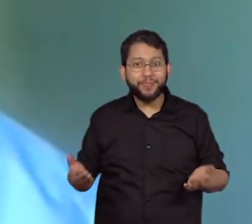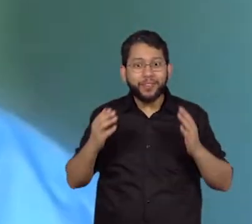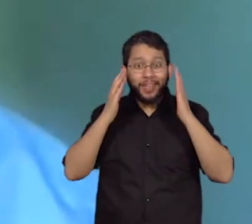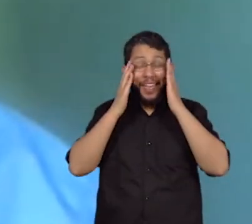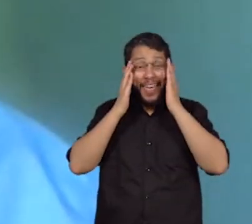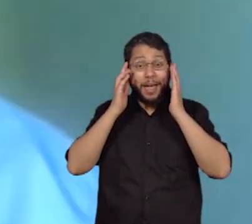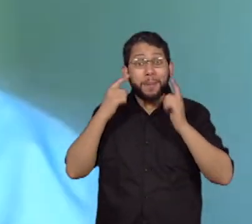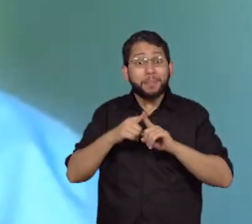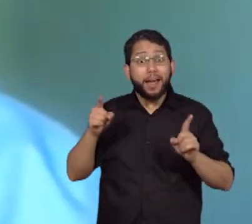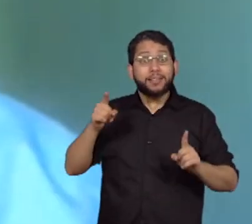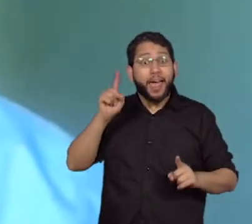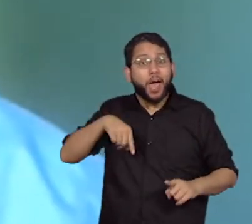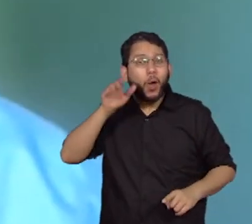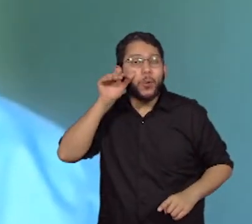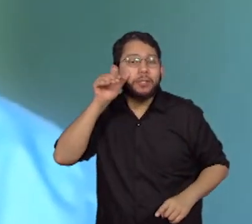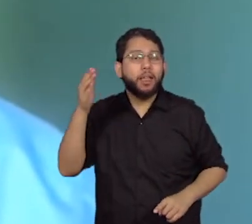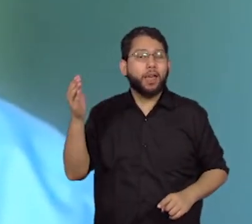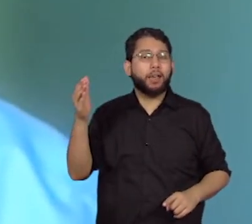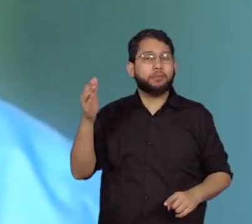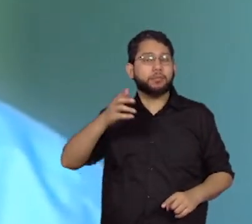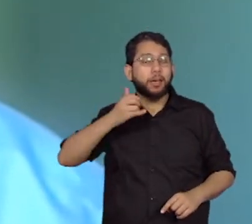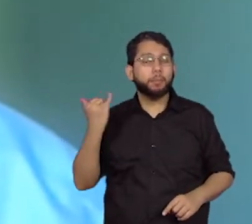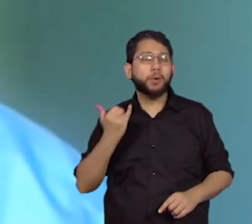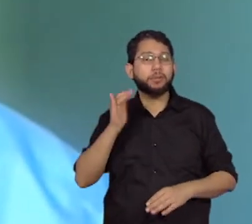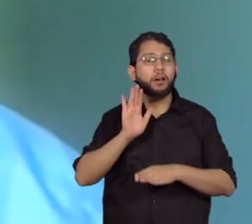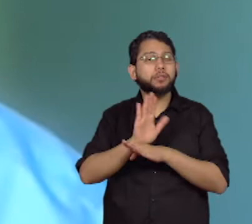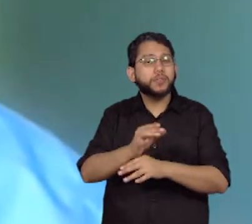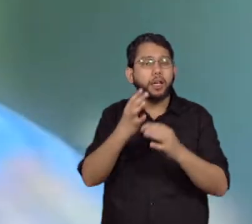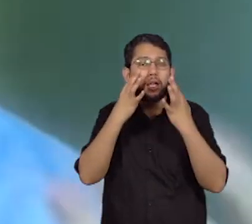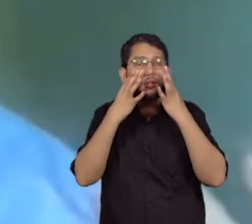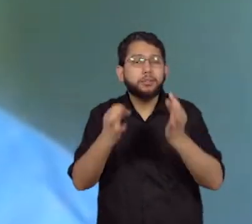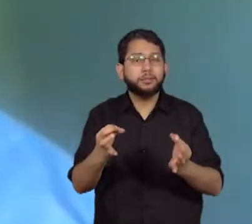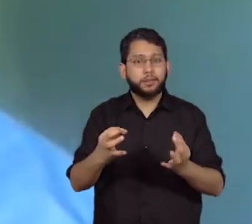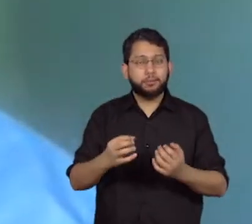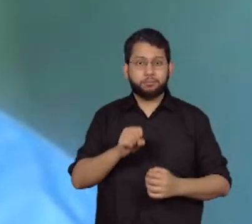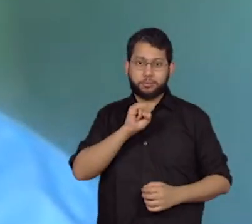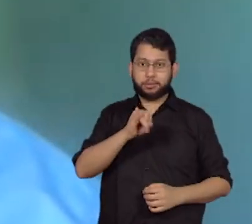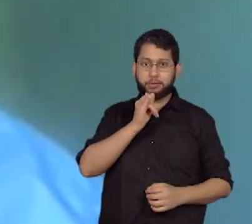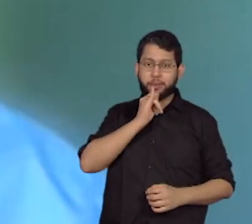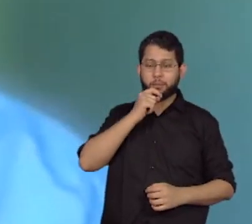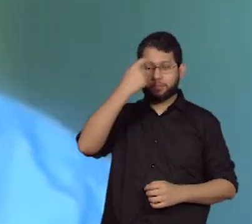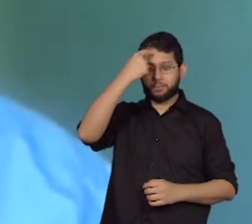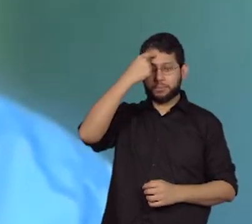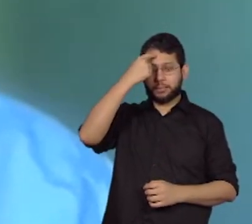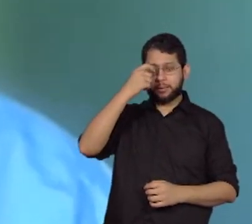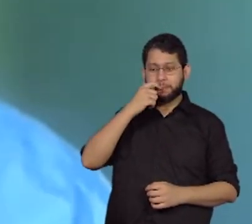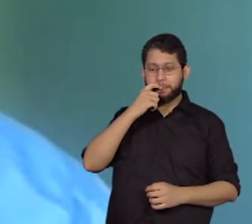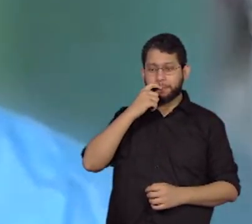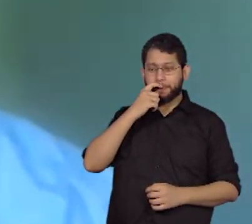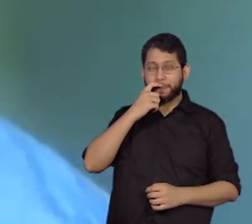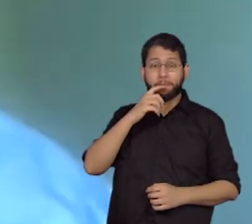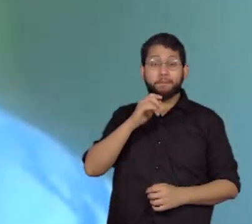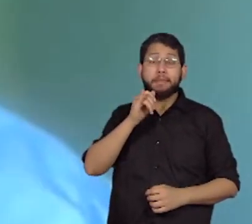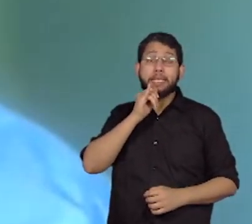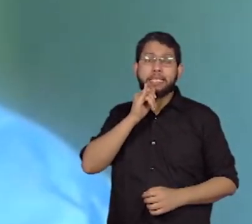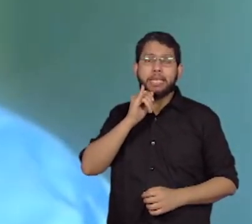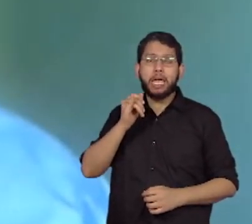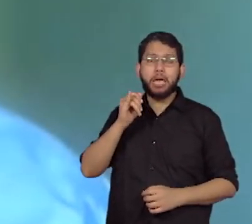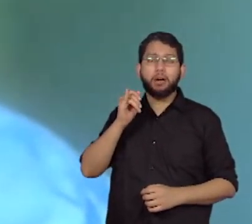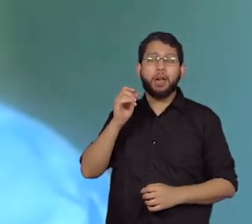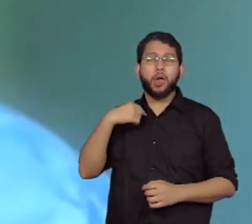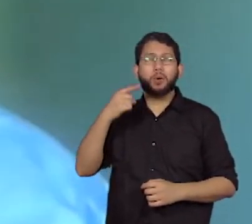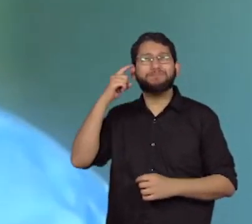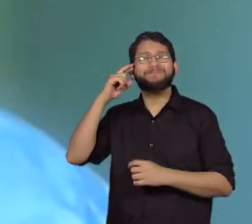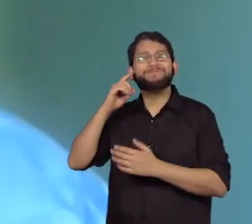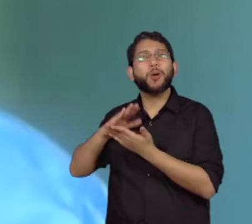curiosidade ajuda muito as pessoas. Se você tem uma questão, eu não consigo dormir se eu não tiver uma resposta